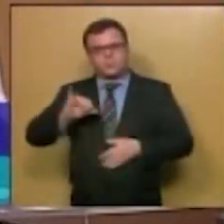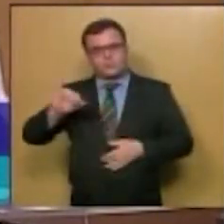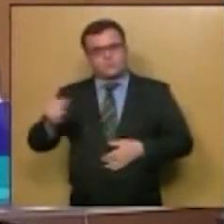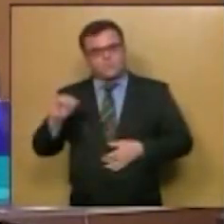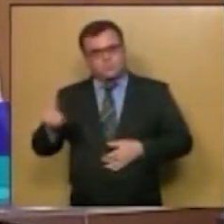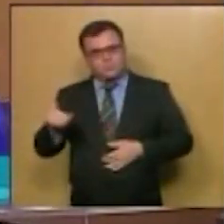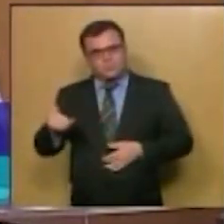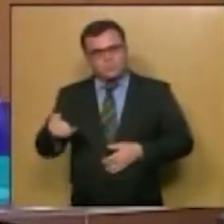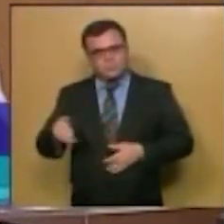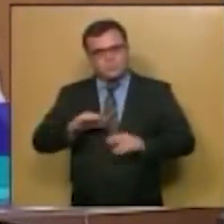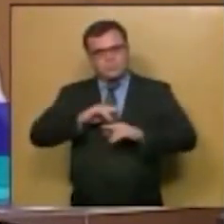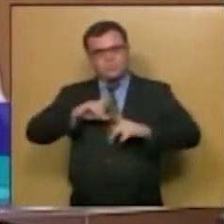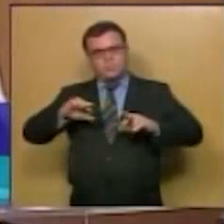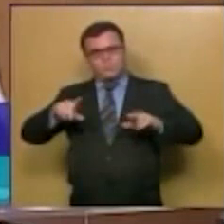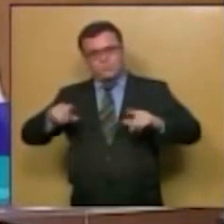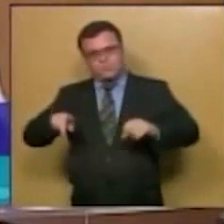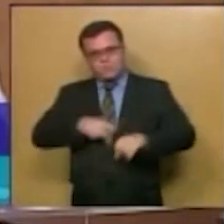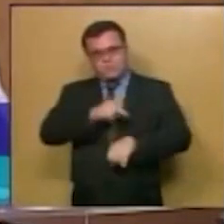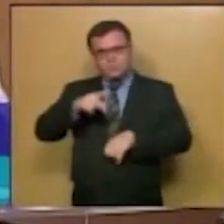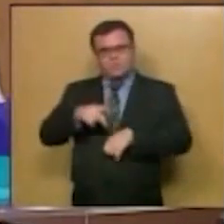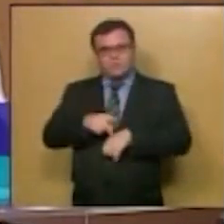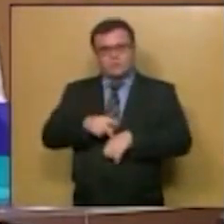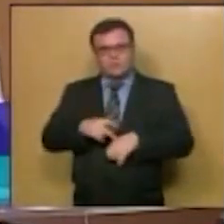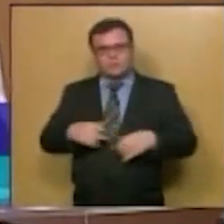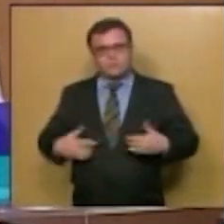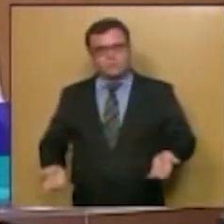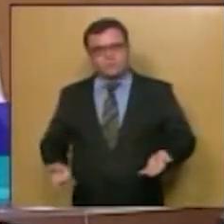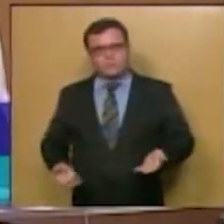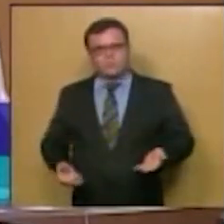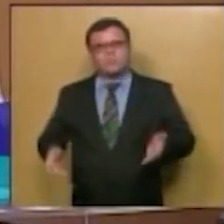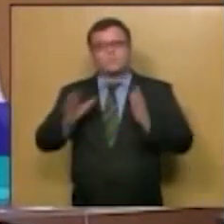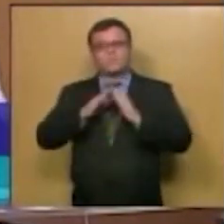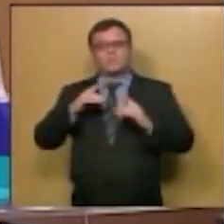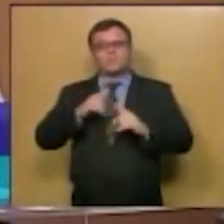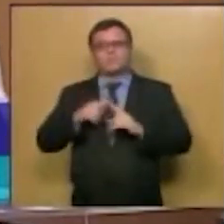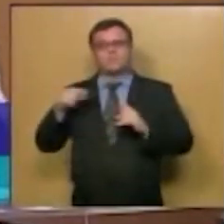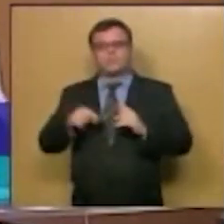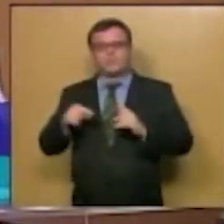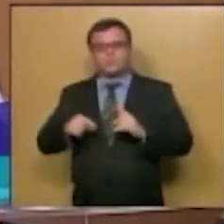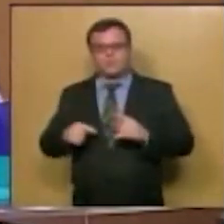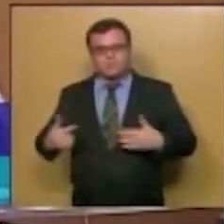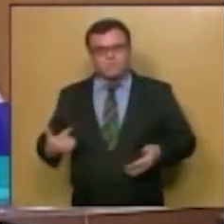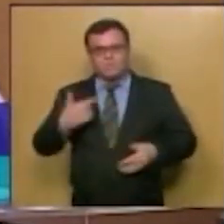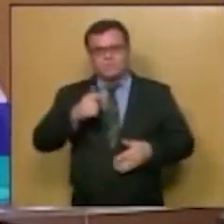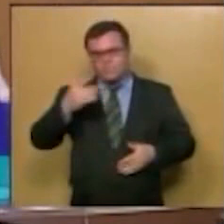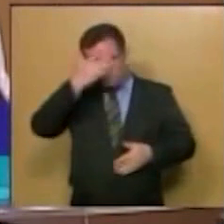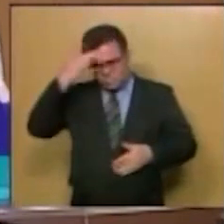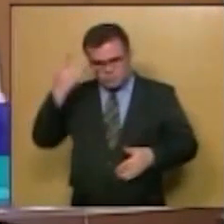por diversas nações através da igreja e seus mercenários